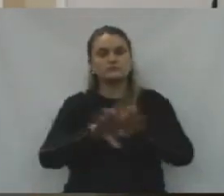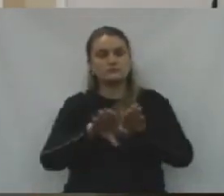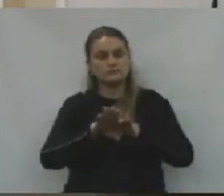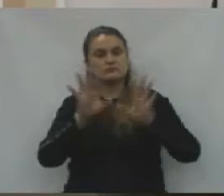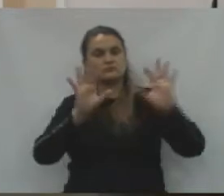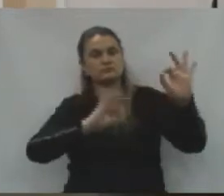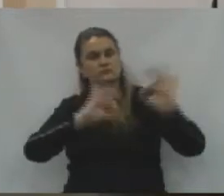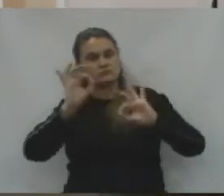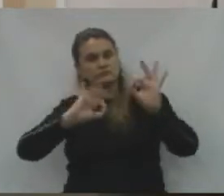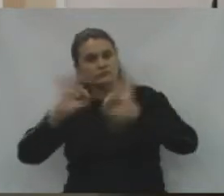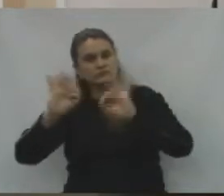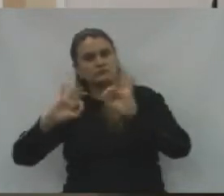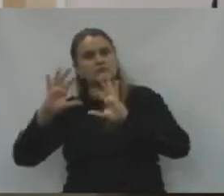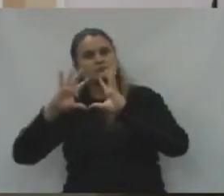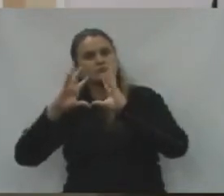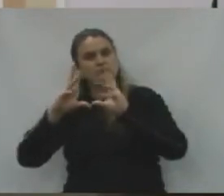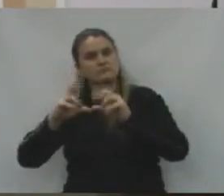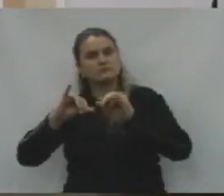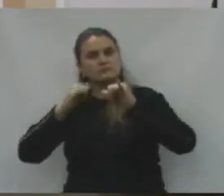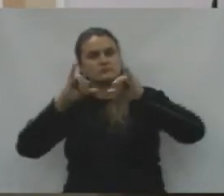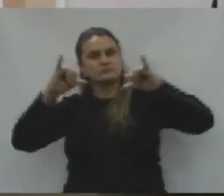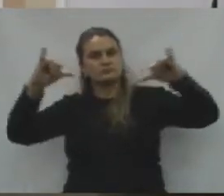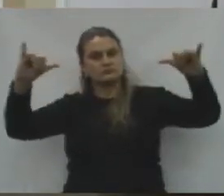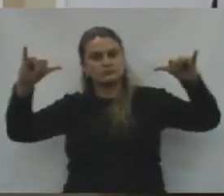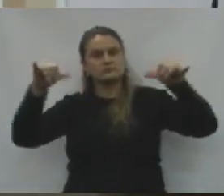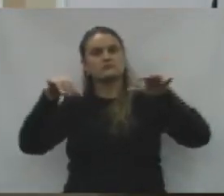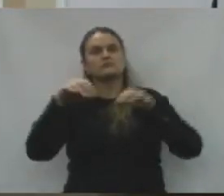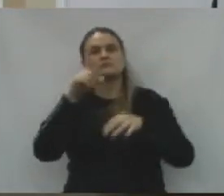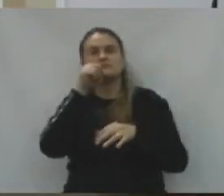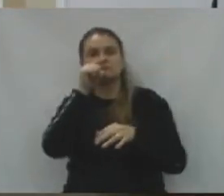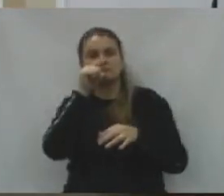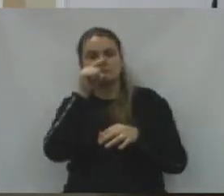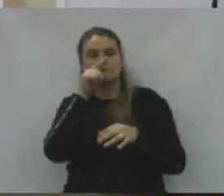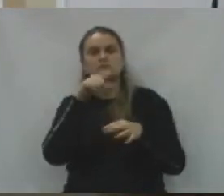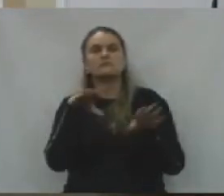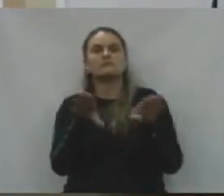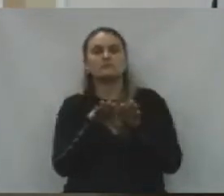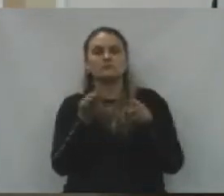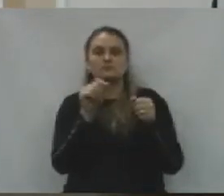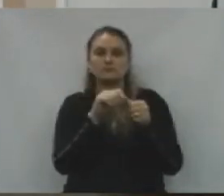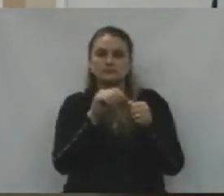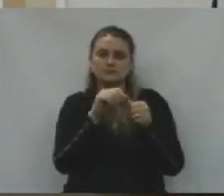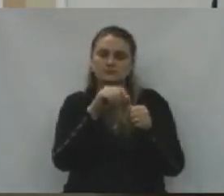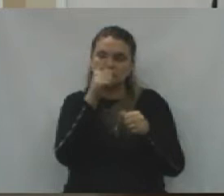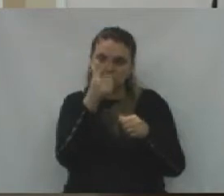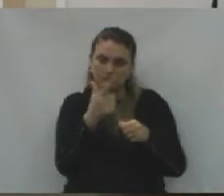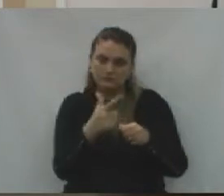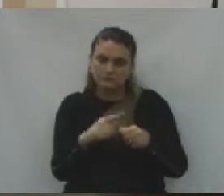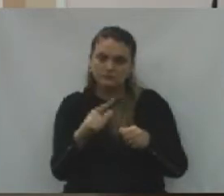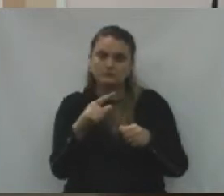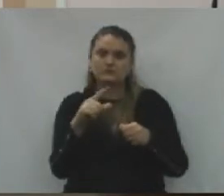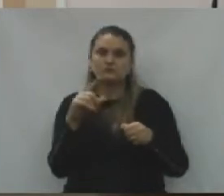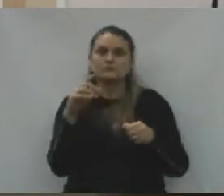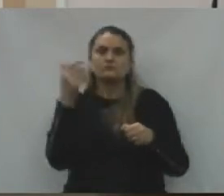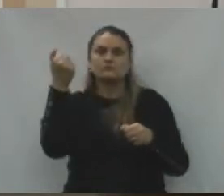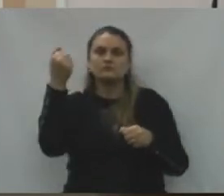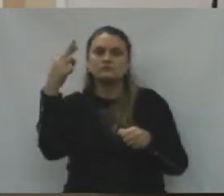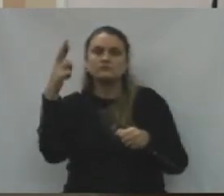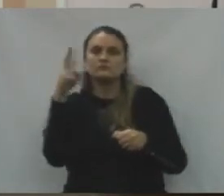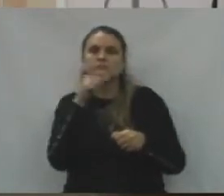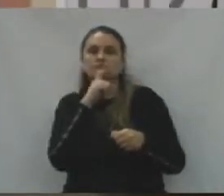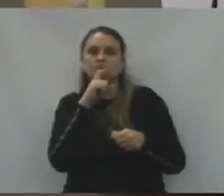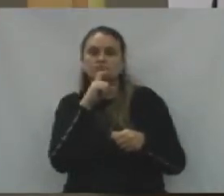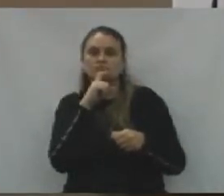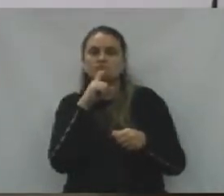toda a reestruturação elétrica, hidráulica, colocação novamente do climatizador